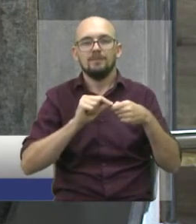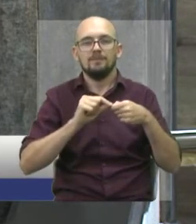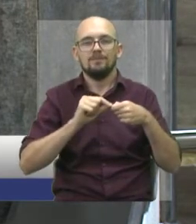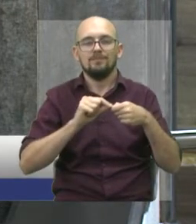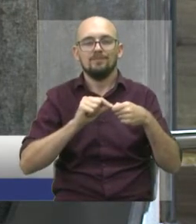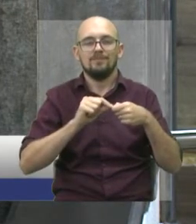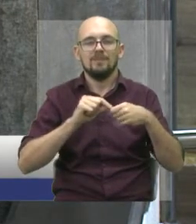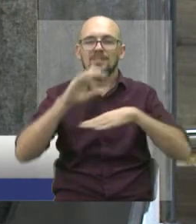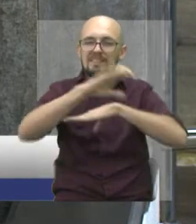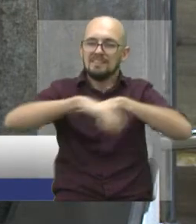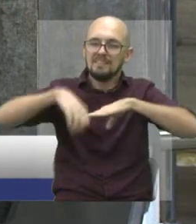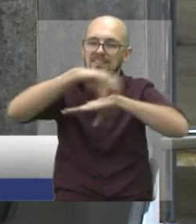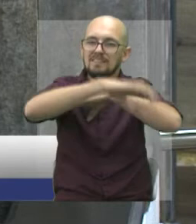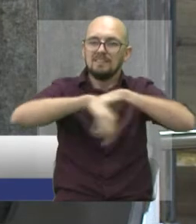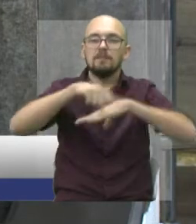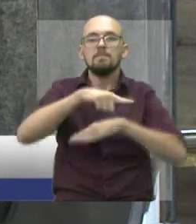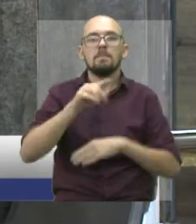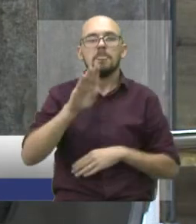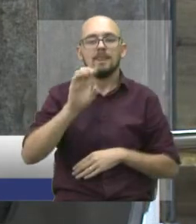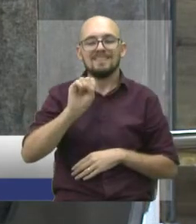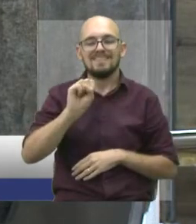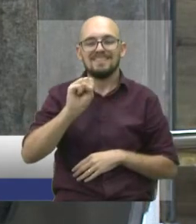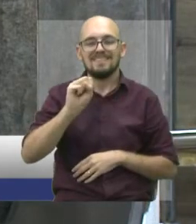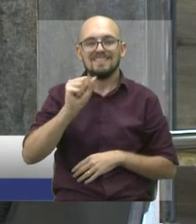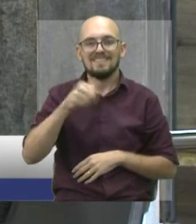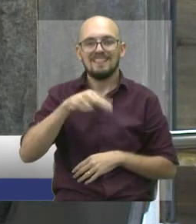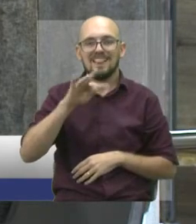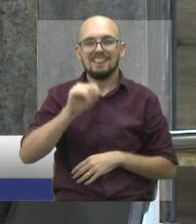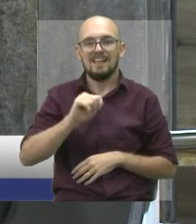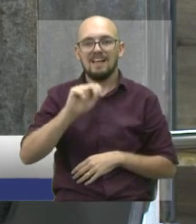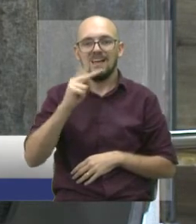bairro Jardim Santa Helena e adjacentes é de